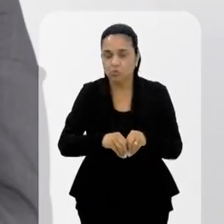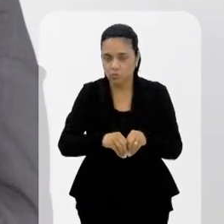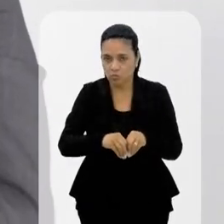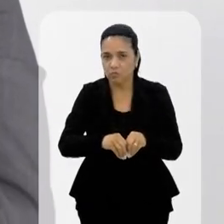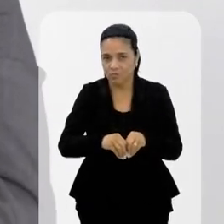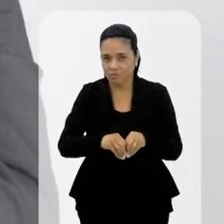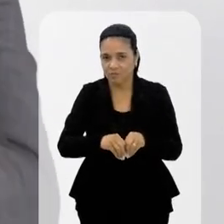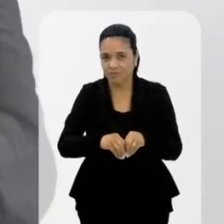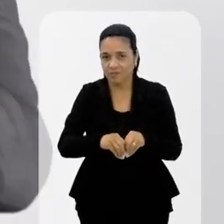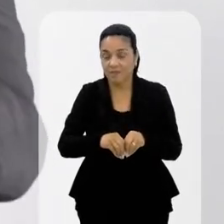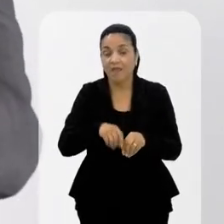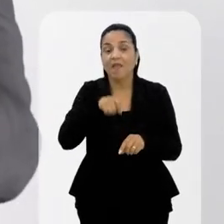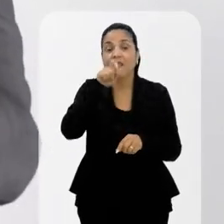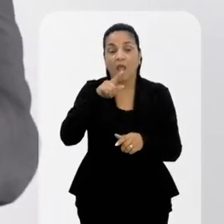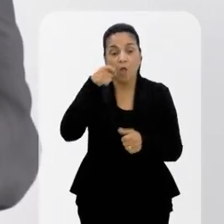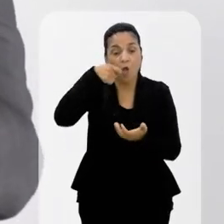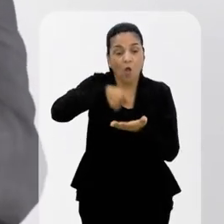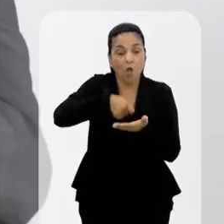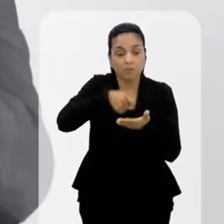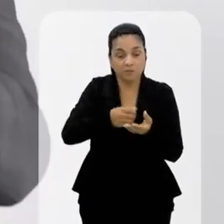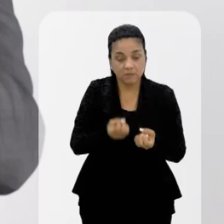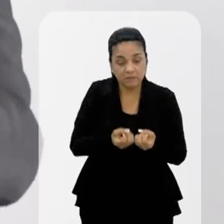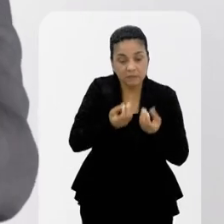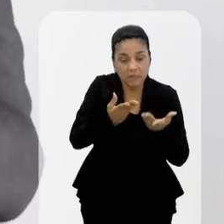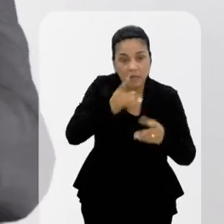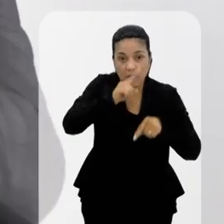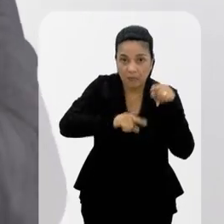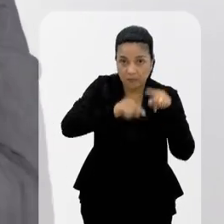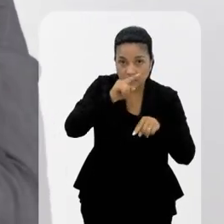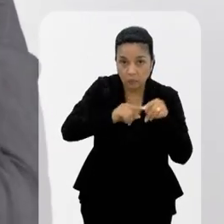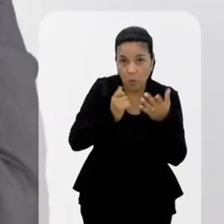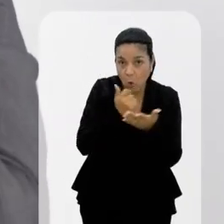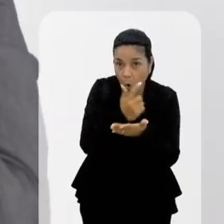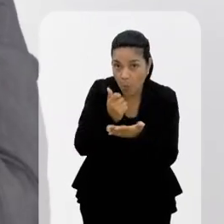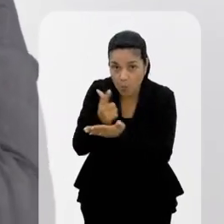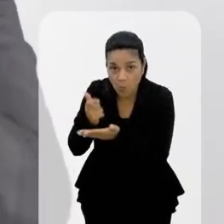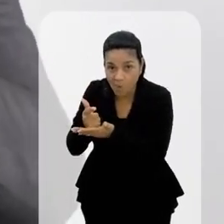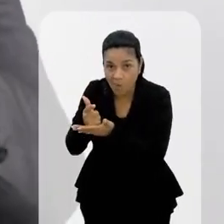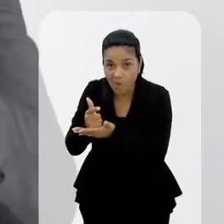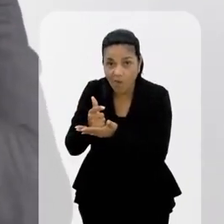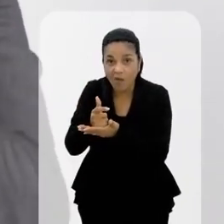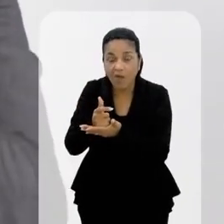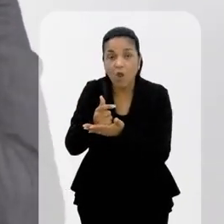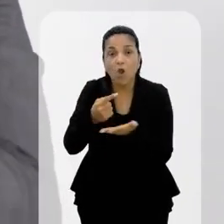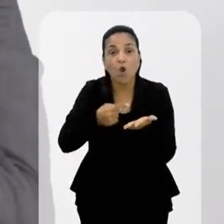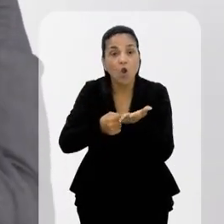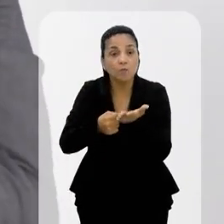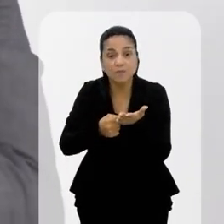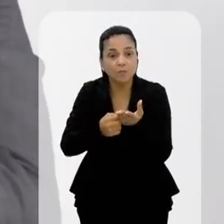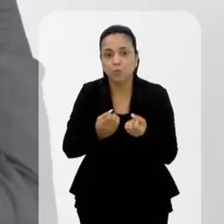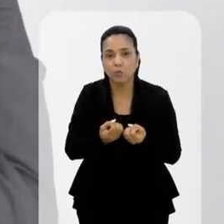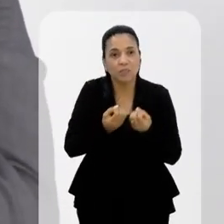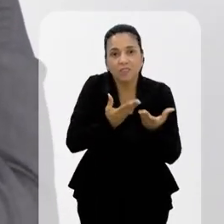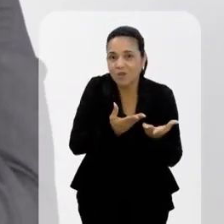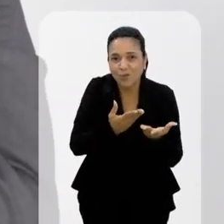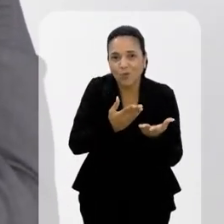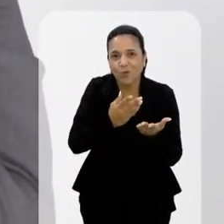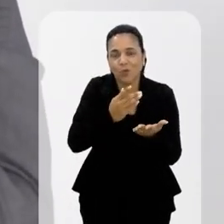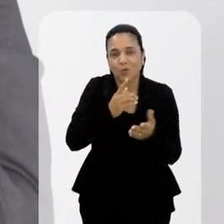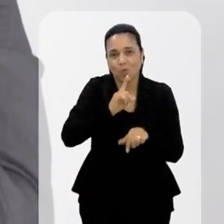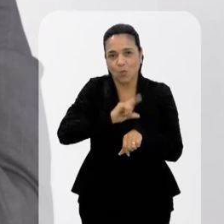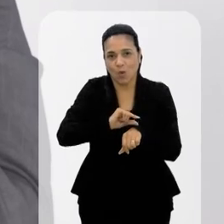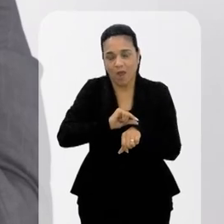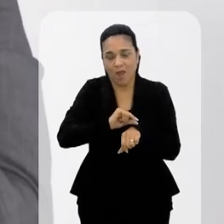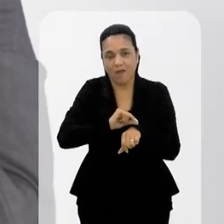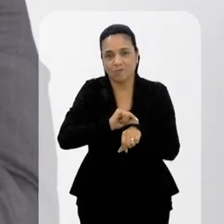dano. Porque quem tinha obrigação de entregar com presteza, quem tinha entregação que foi combinado entregar, não fez. Então,